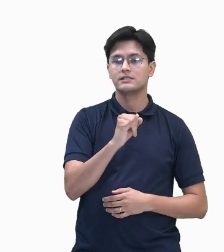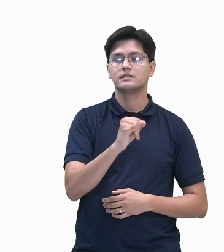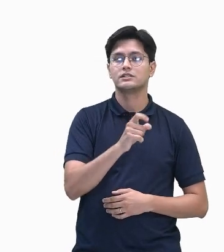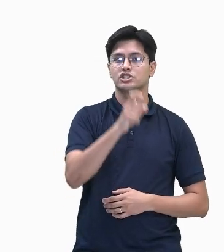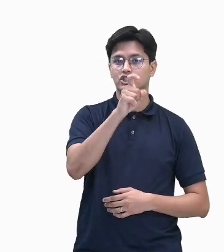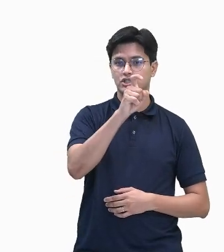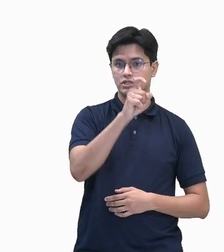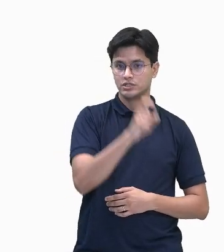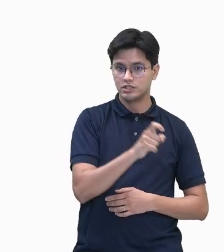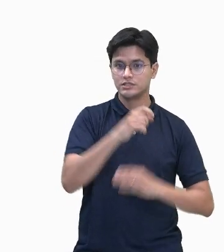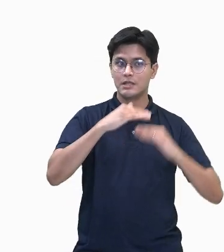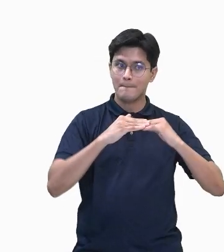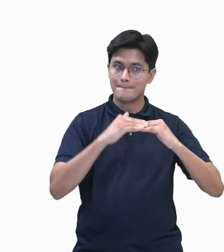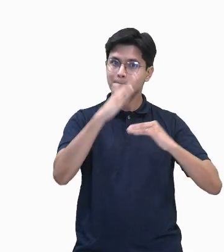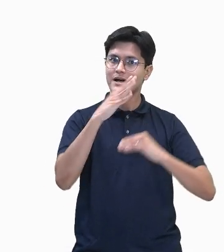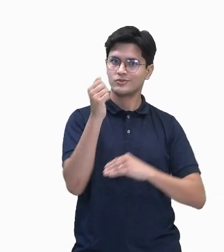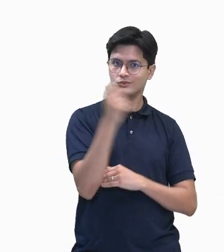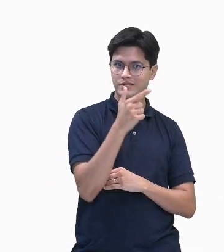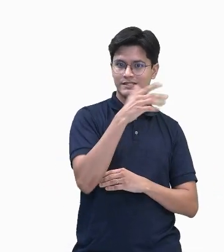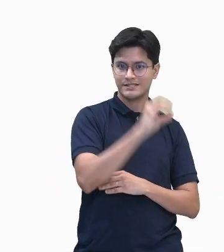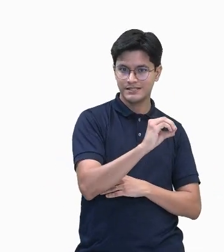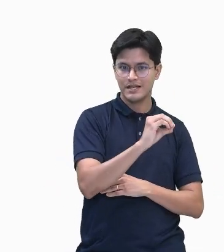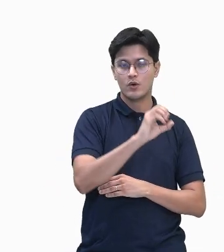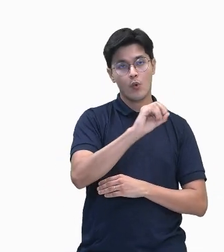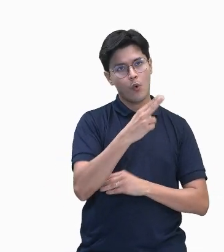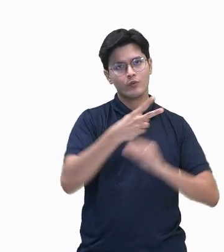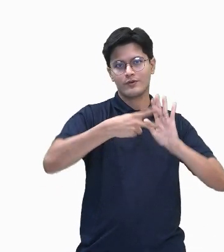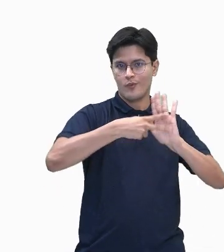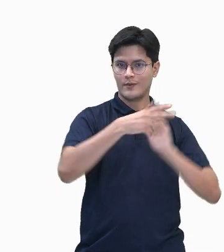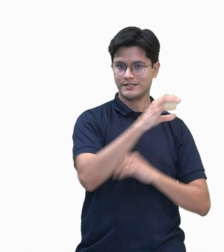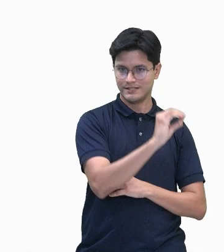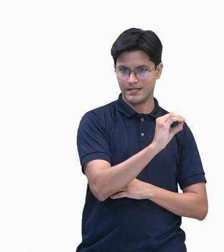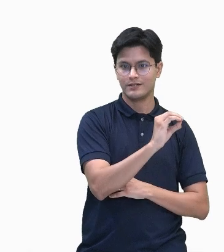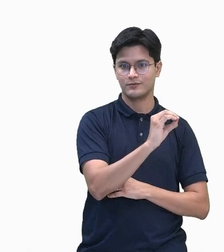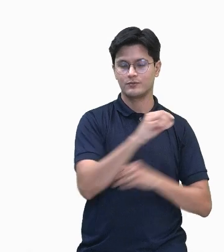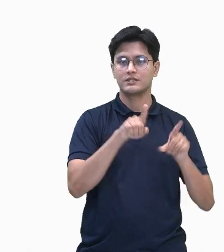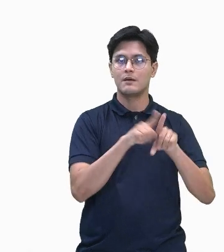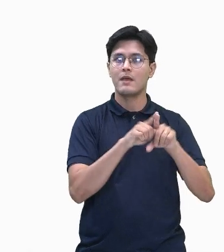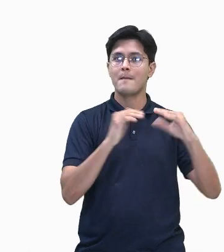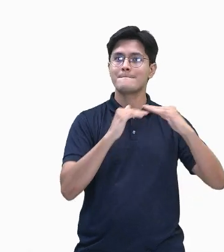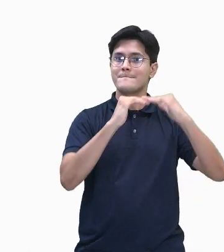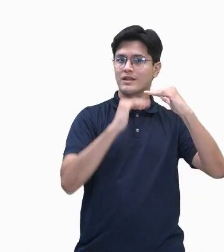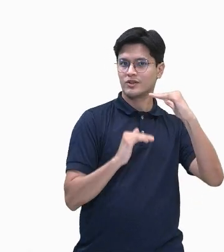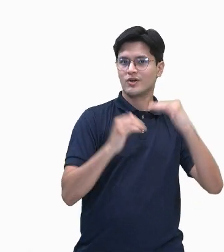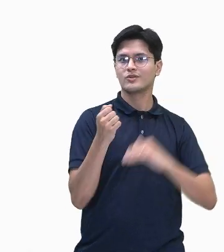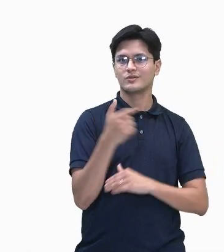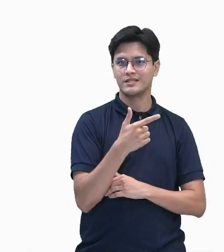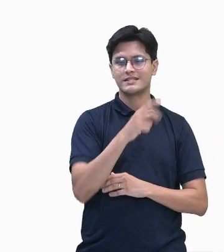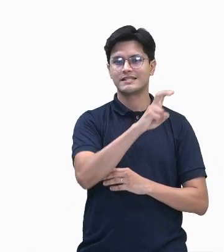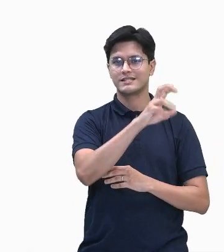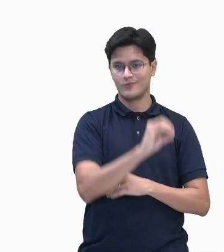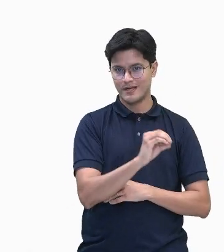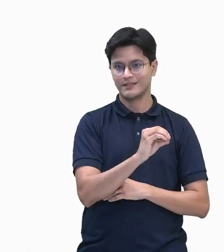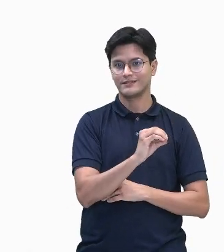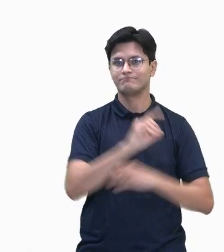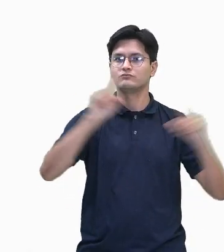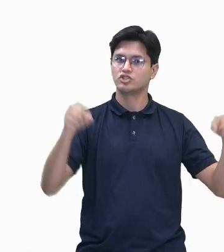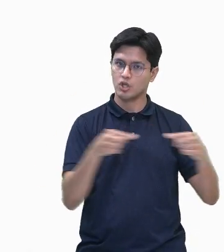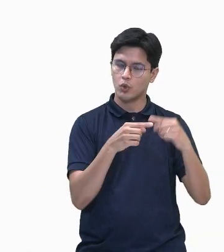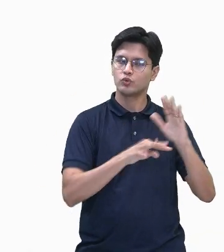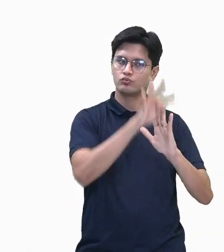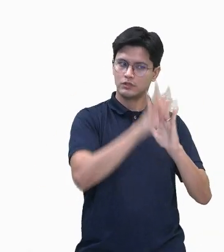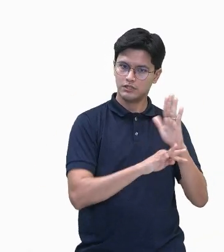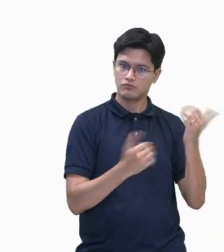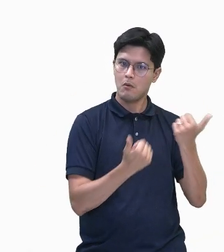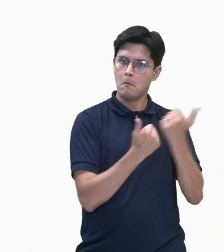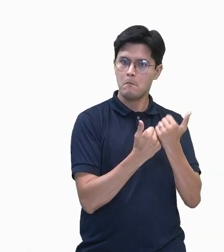igual a 0 e menor do que 50. Foi o que falou lá no enunciado, certo? Posso dizer que o valor da conta a